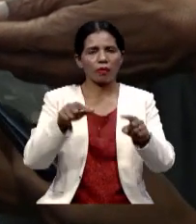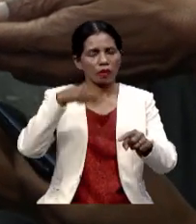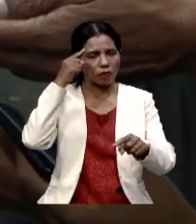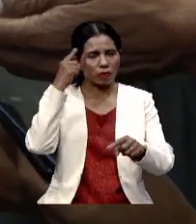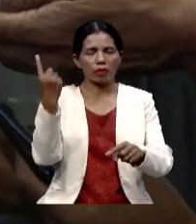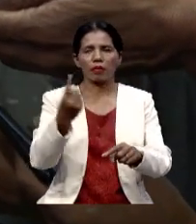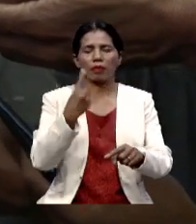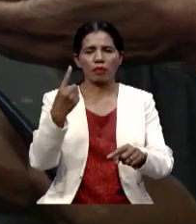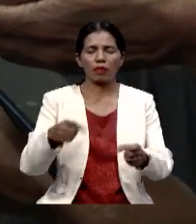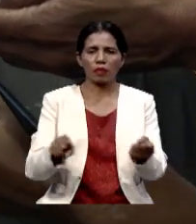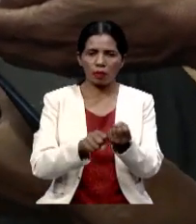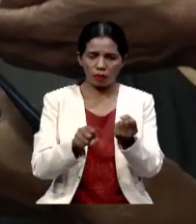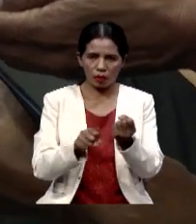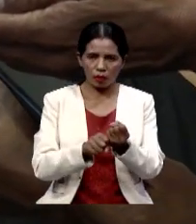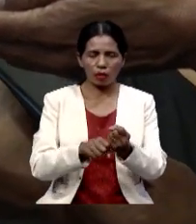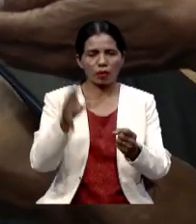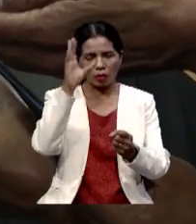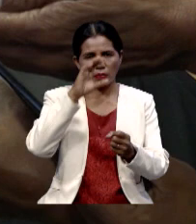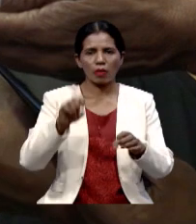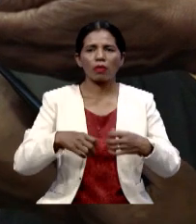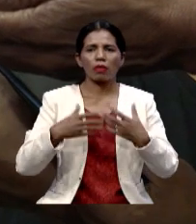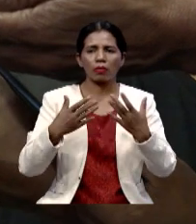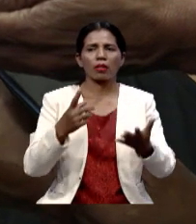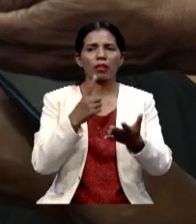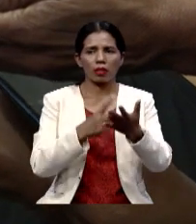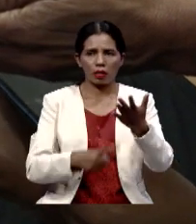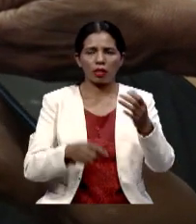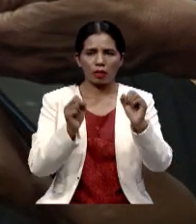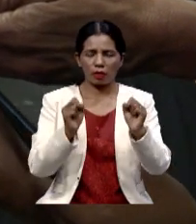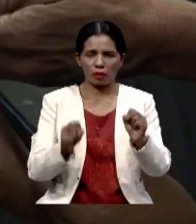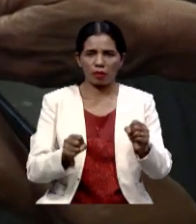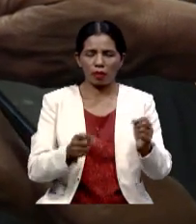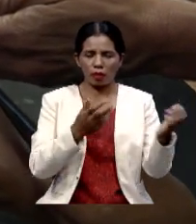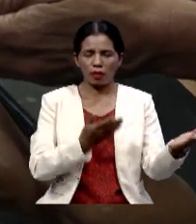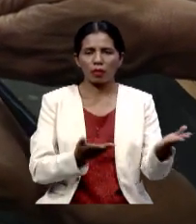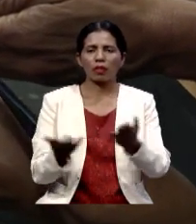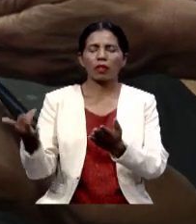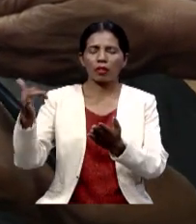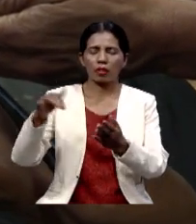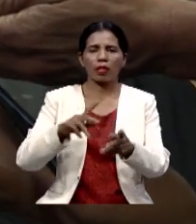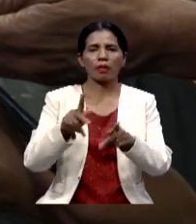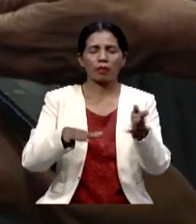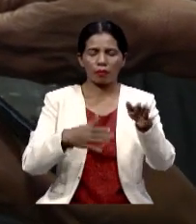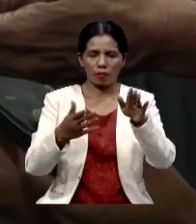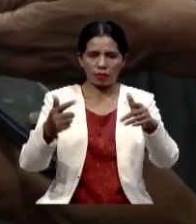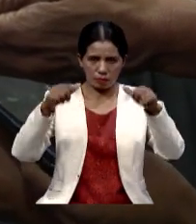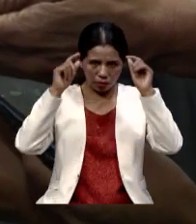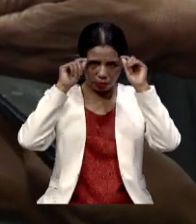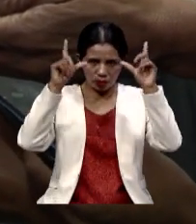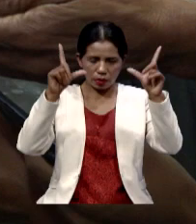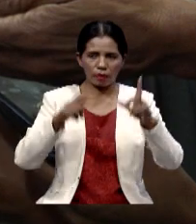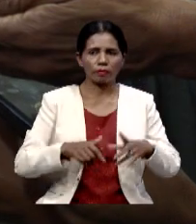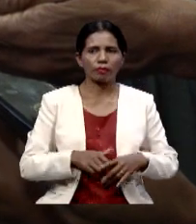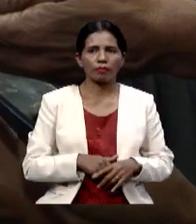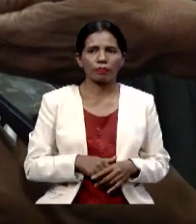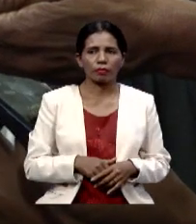fatin se apoio para buka maneira saida det para bele lor fila matisine mai fali hati Timor Leste